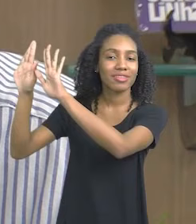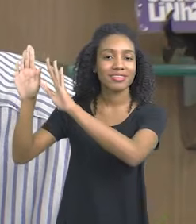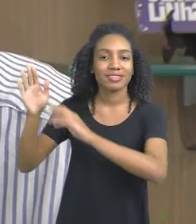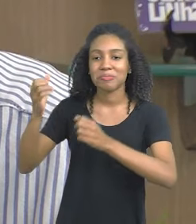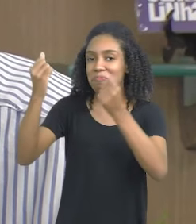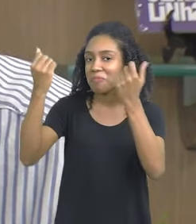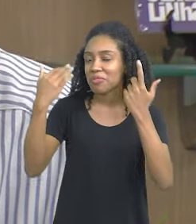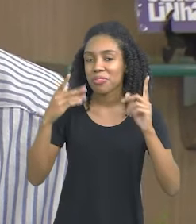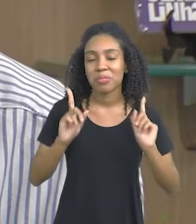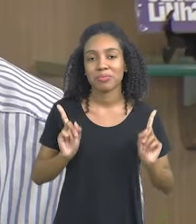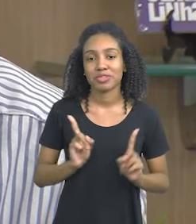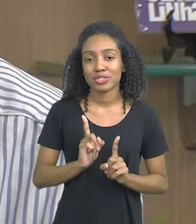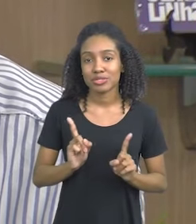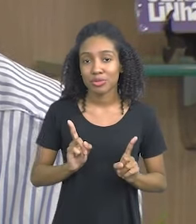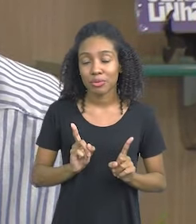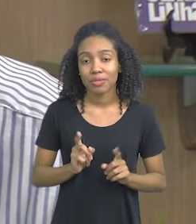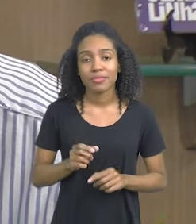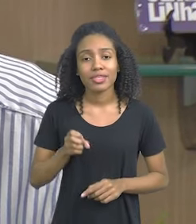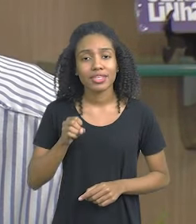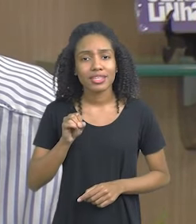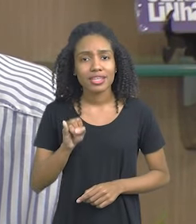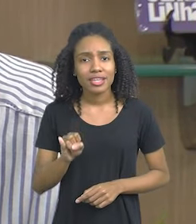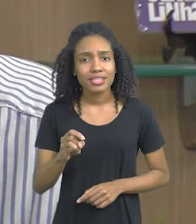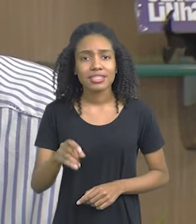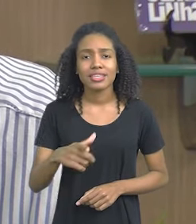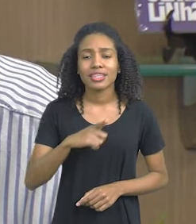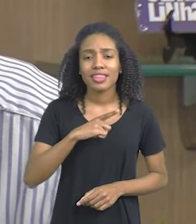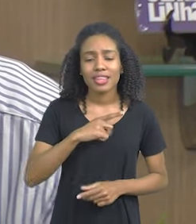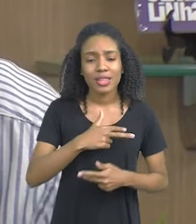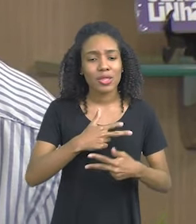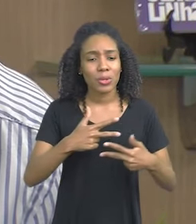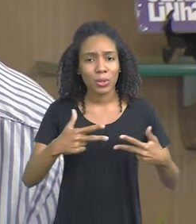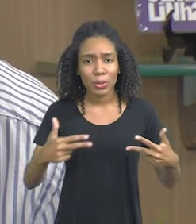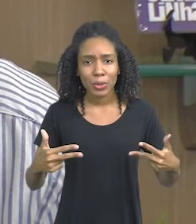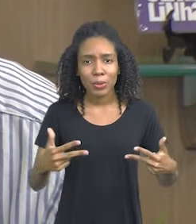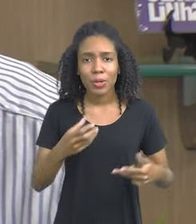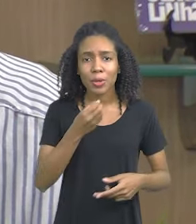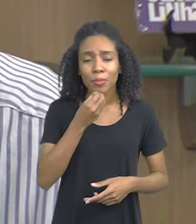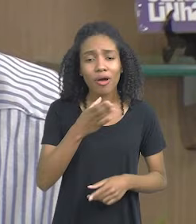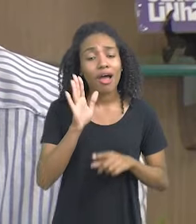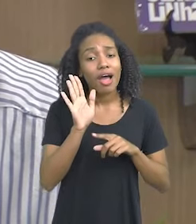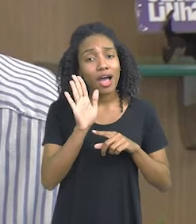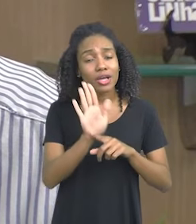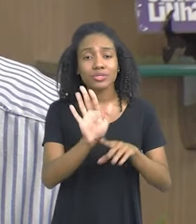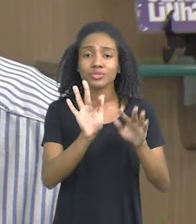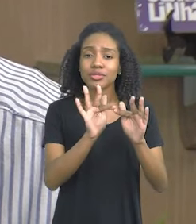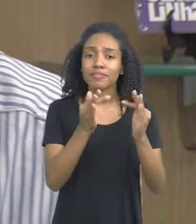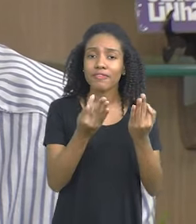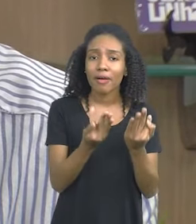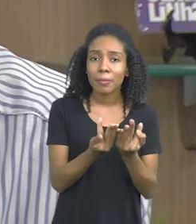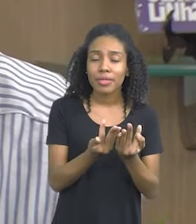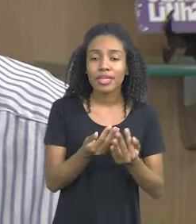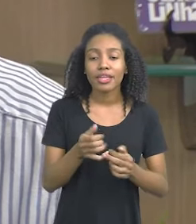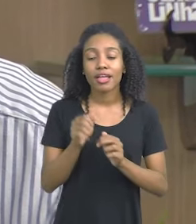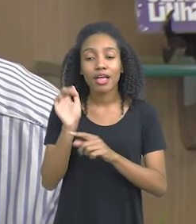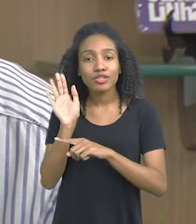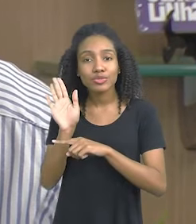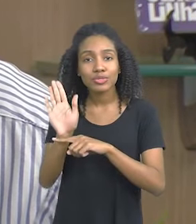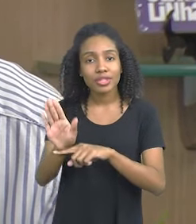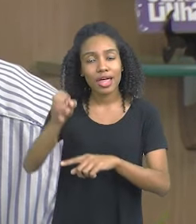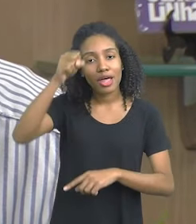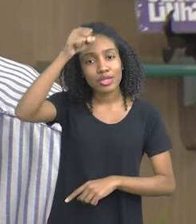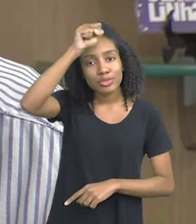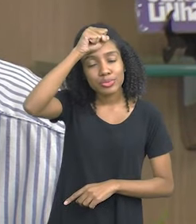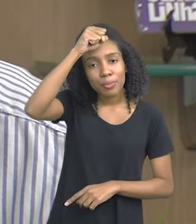de Deus, ser uma pessoa liberal com os seus familiares, ajudar seu sobrinho, ajudar sua prima, ajudar